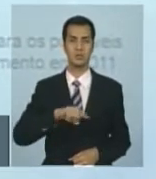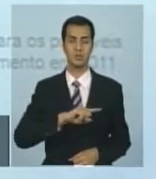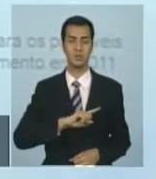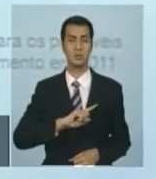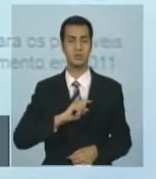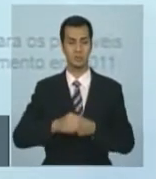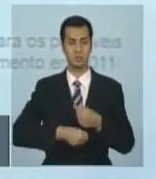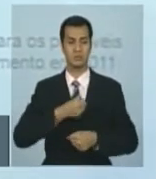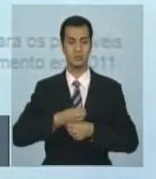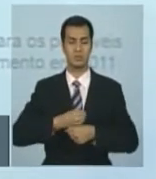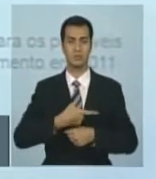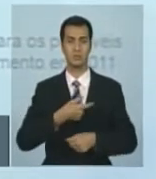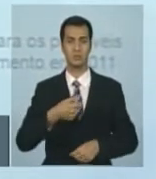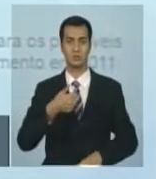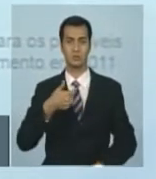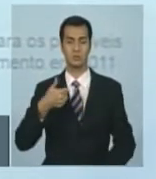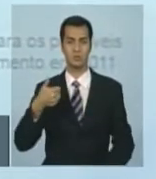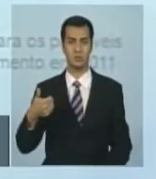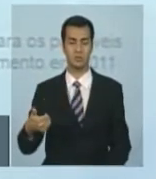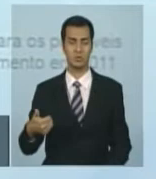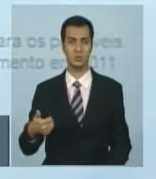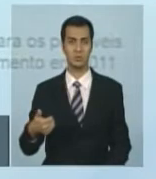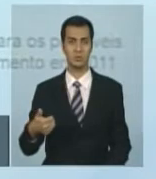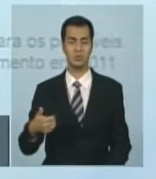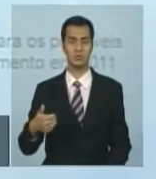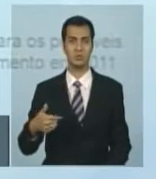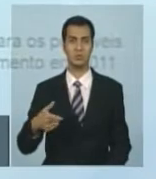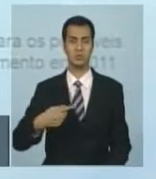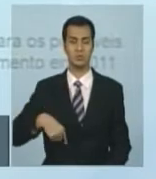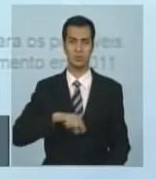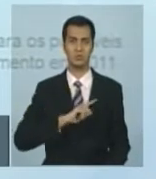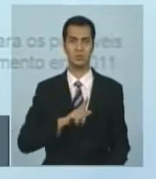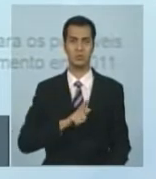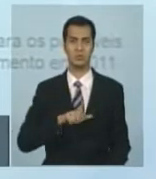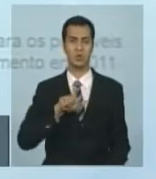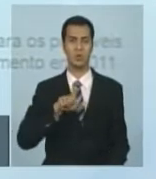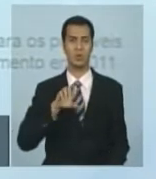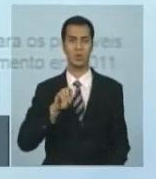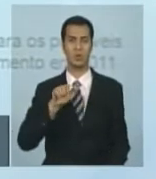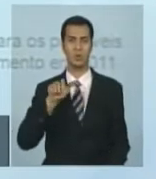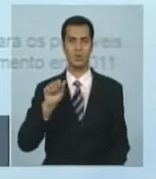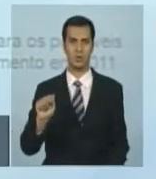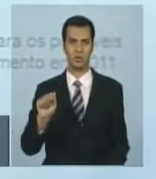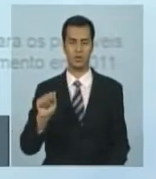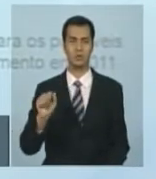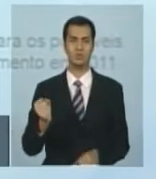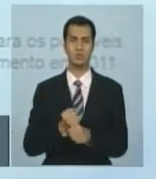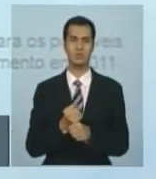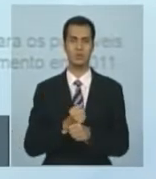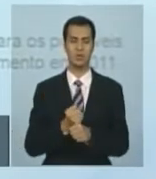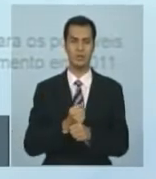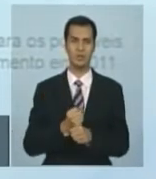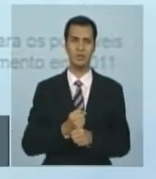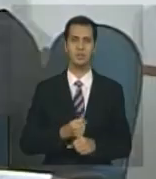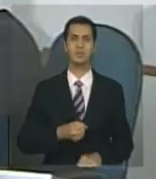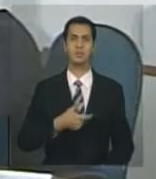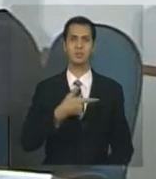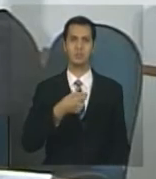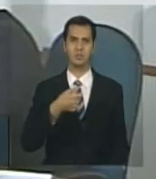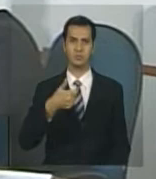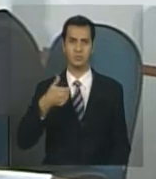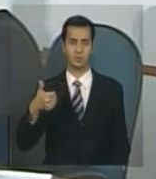o orçamento anual do Ministério, que é a nossa LOA de 2011, o orçamento que a gente